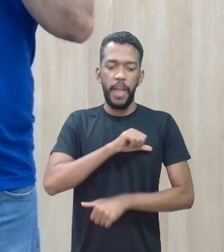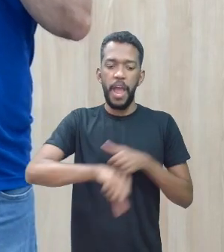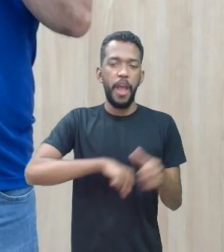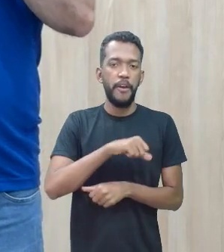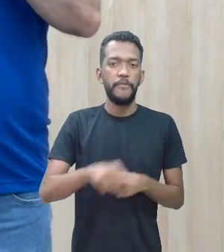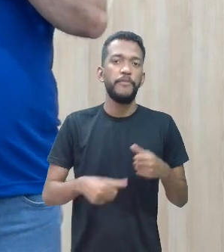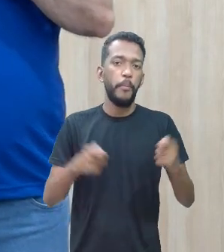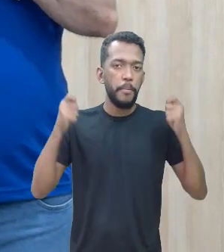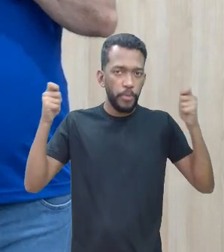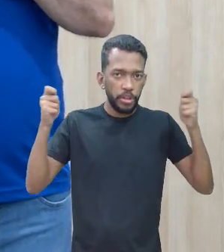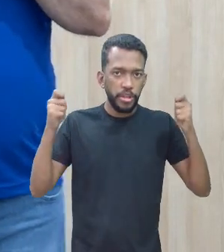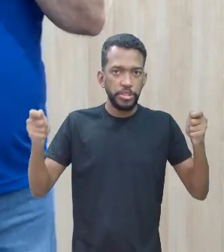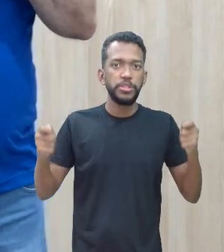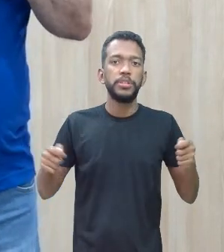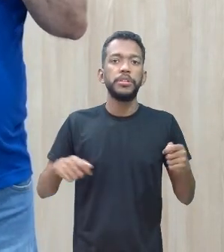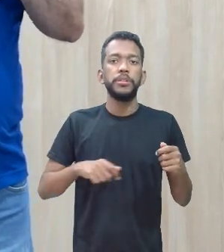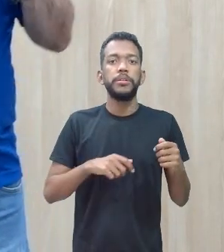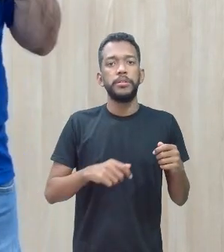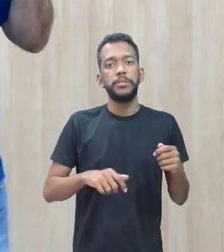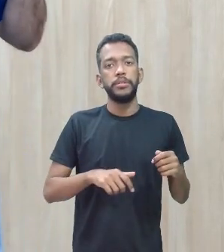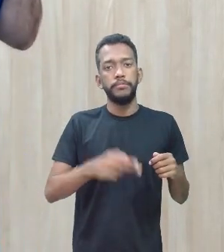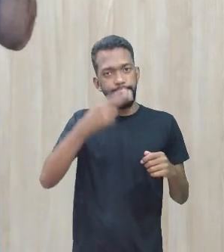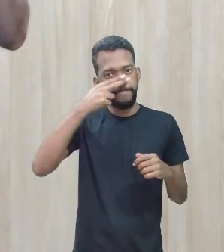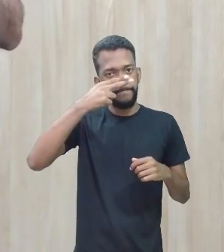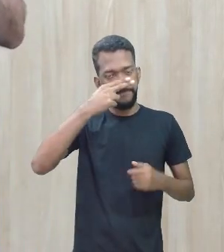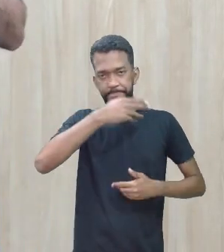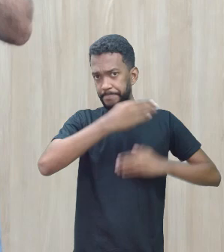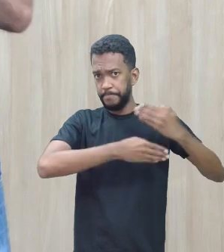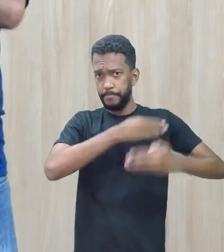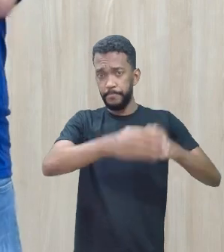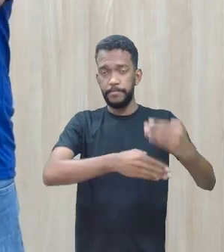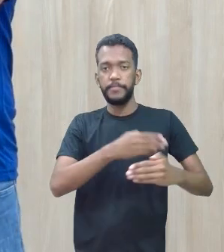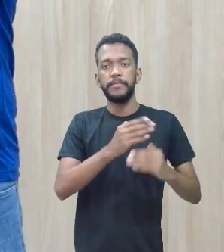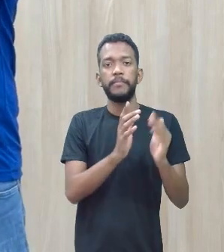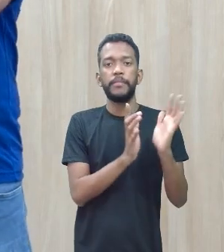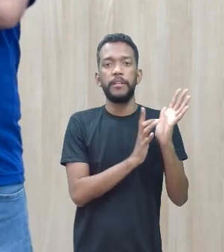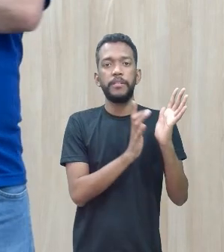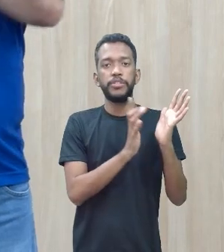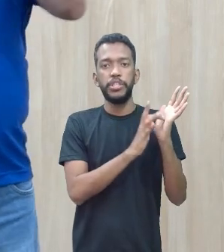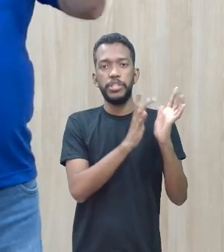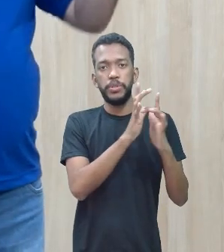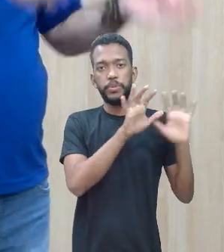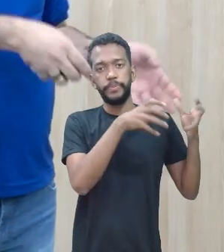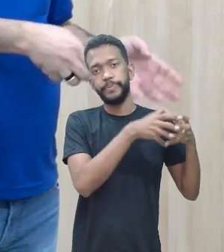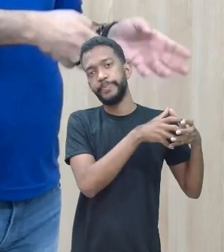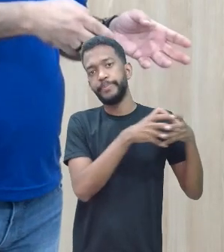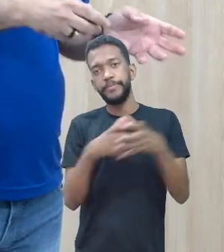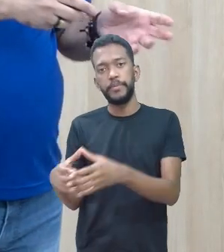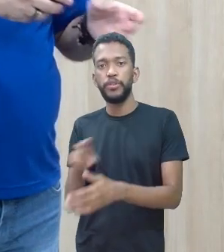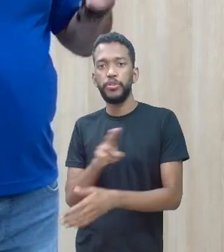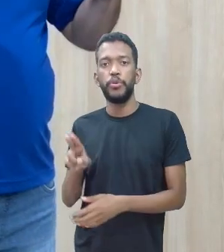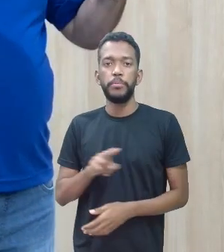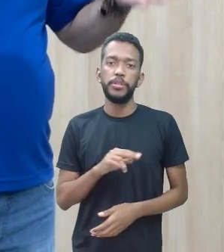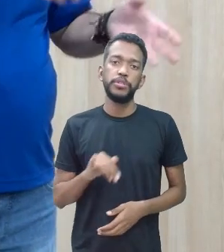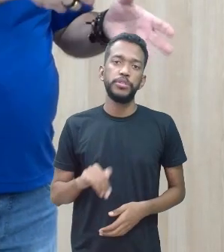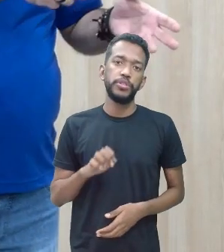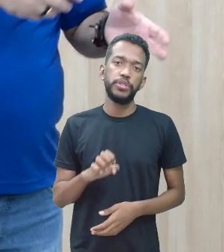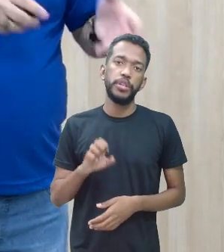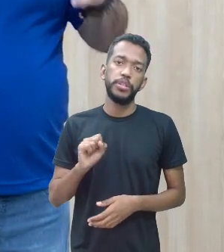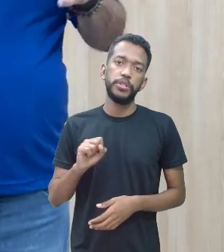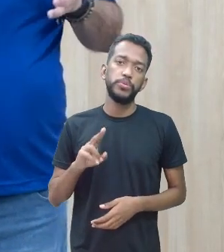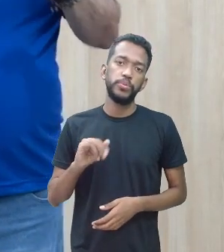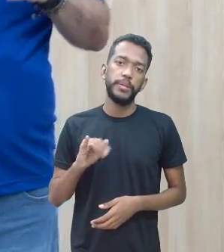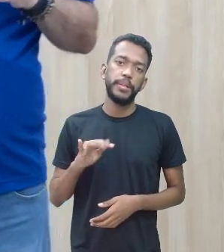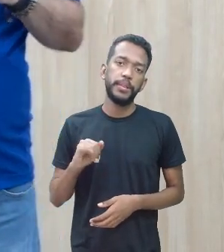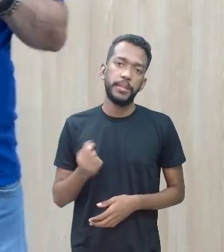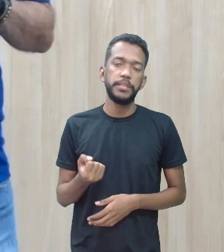e, temendo o avanço, né, do protestantismo, a Companhia de Jesus envia para cá os primeiros jesuítas, né, junto com os portugueses,